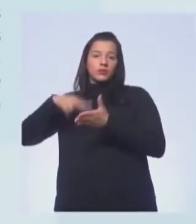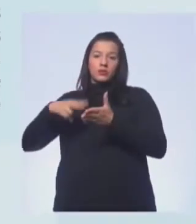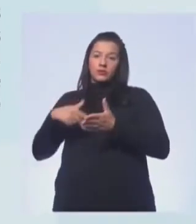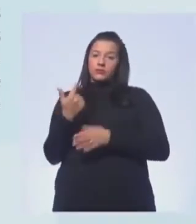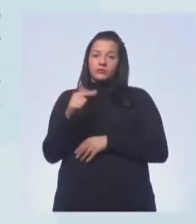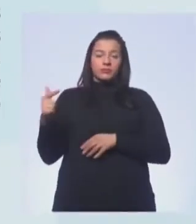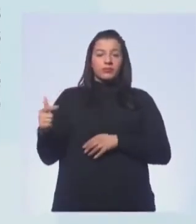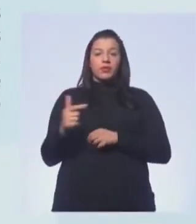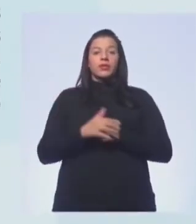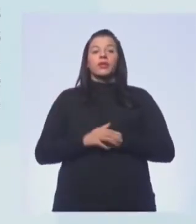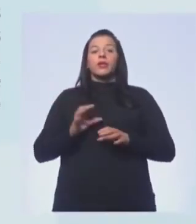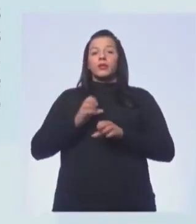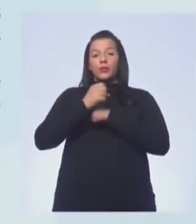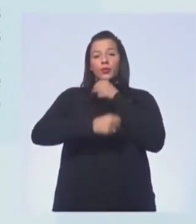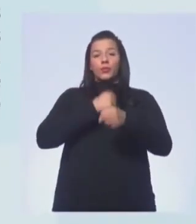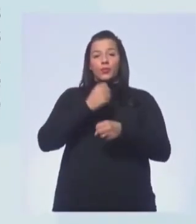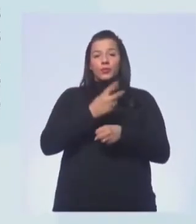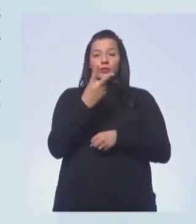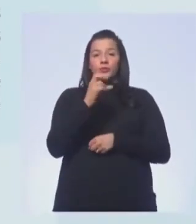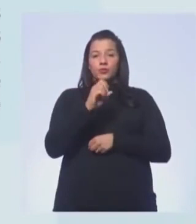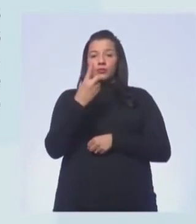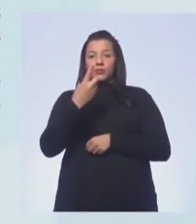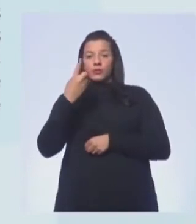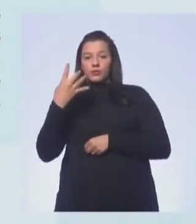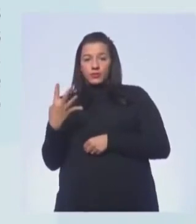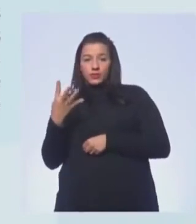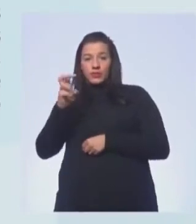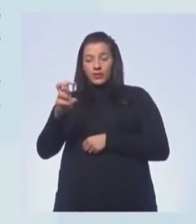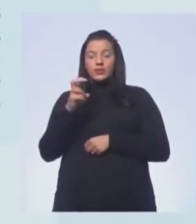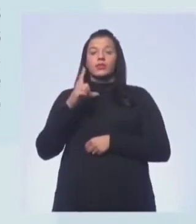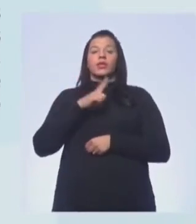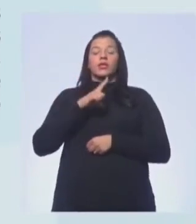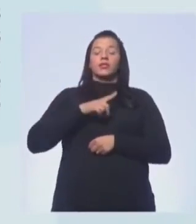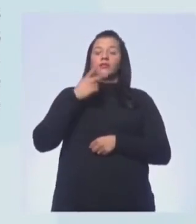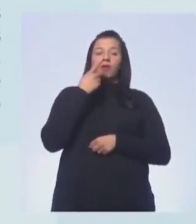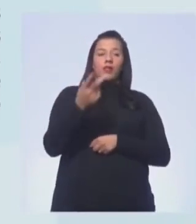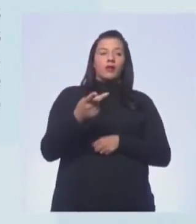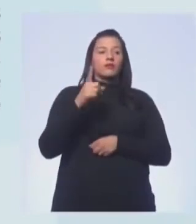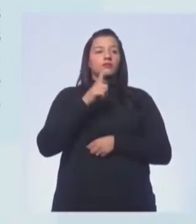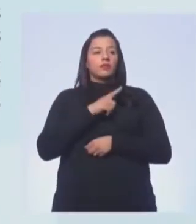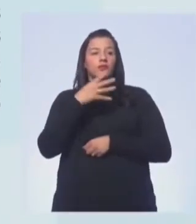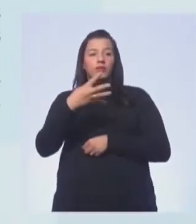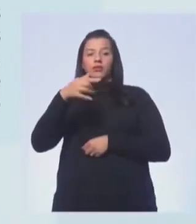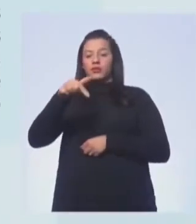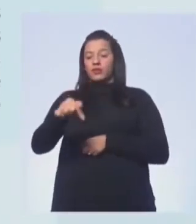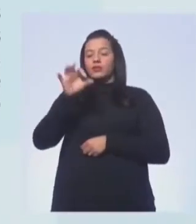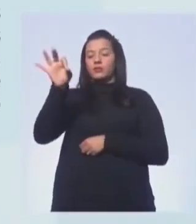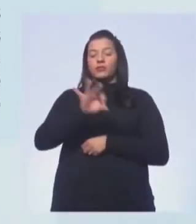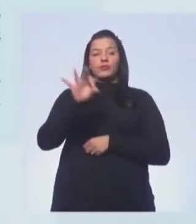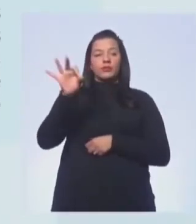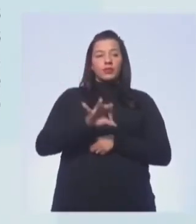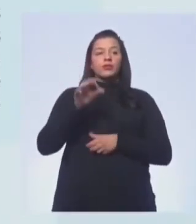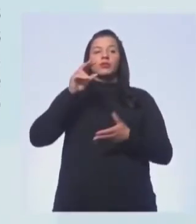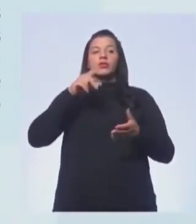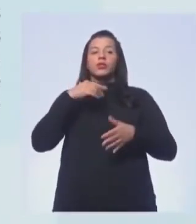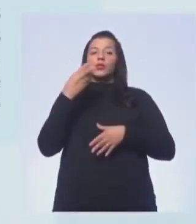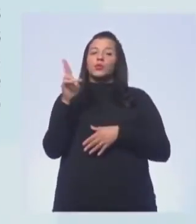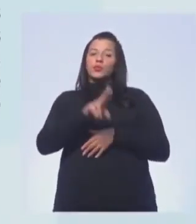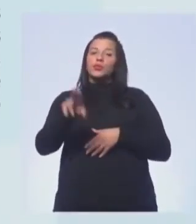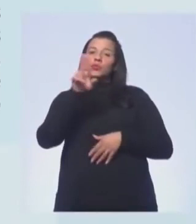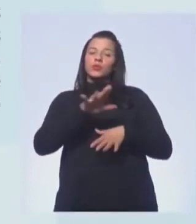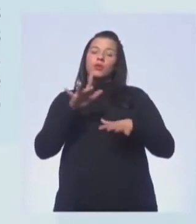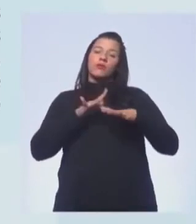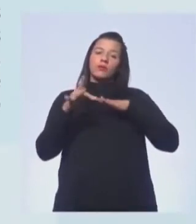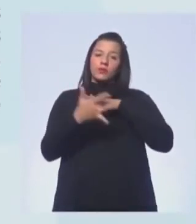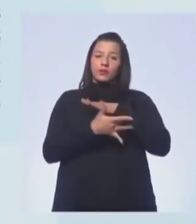ao todo, 47% disseram usar a internet no tempo livre. Esse percentual aumentou para 66% em 2019. Olha como